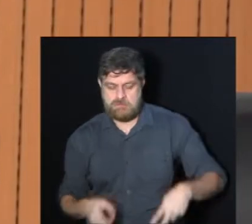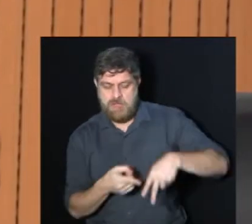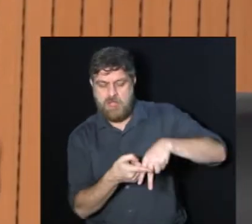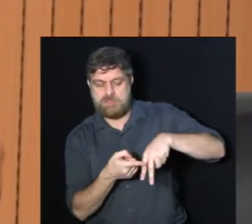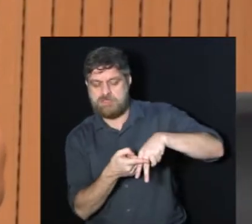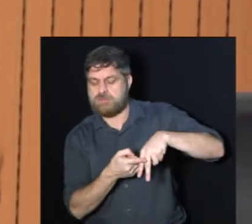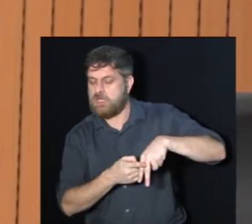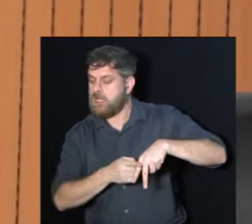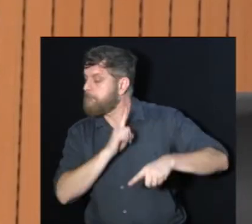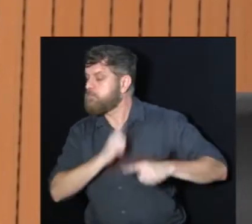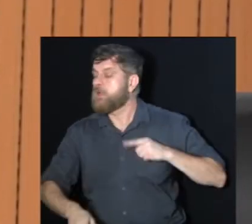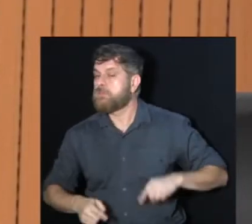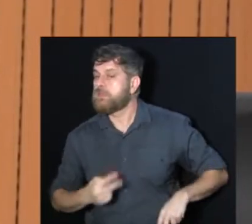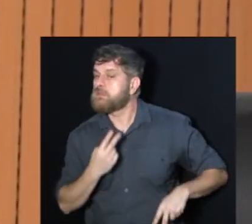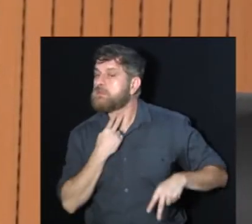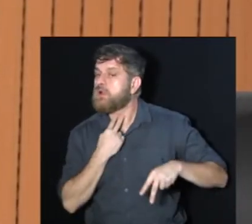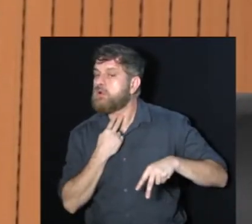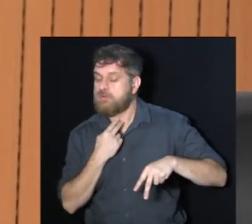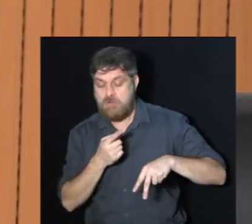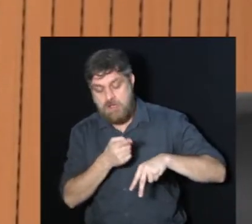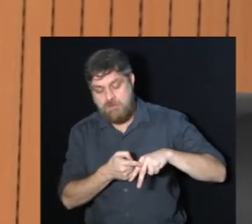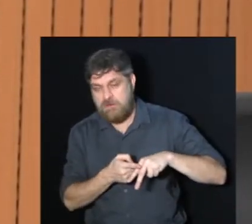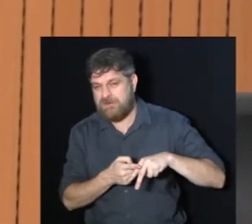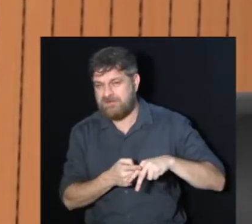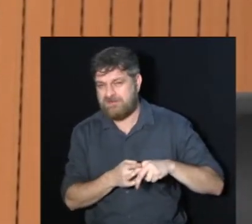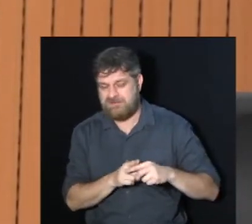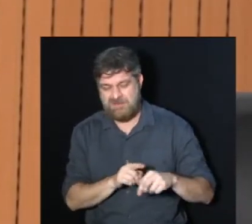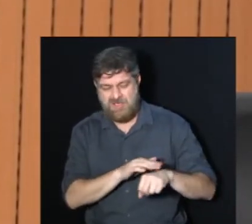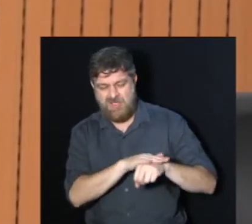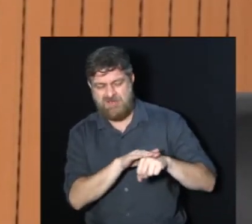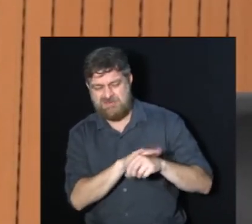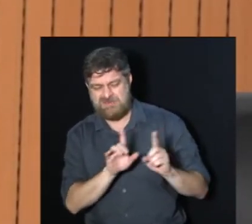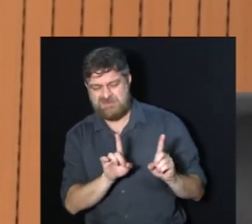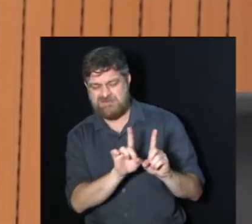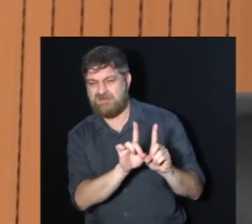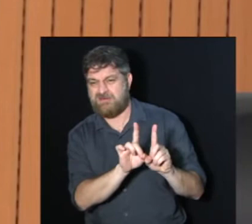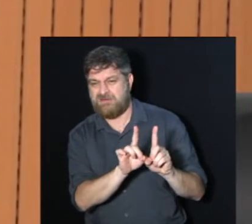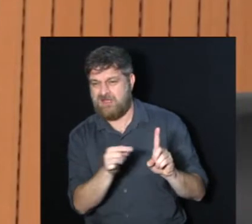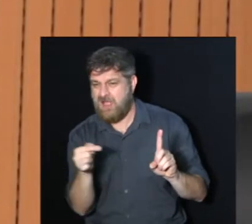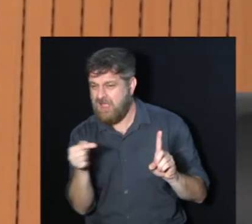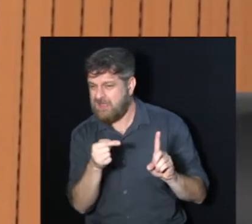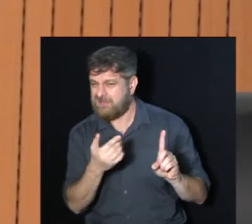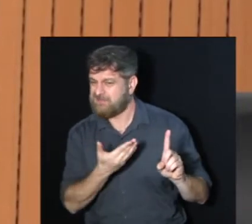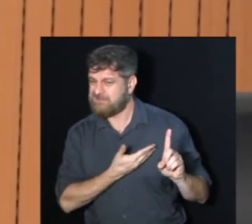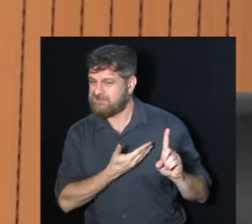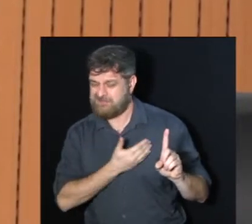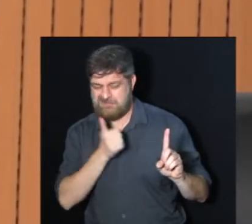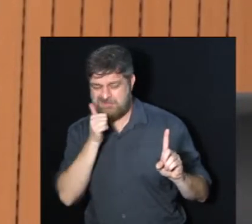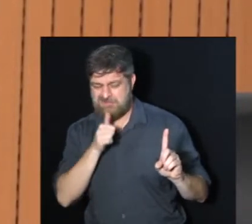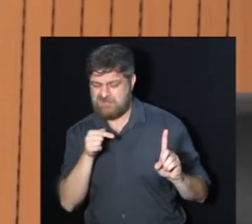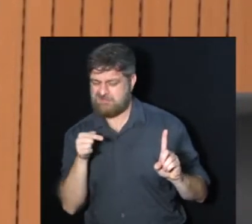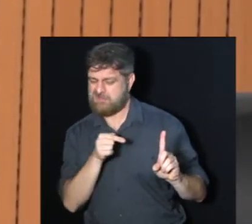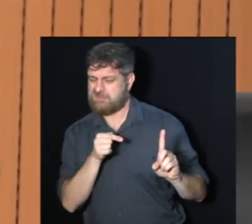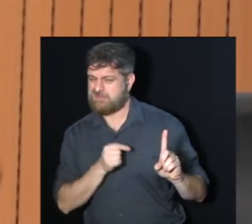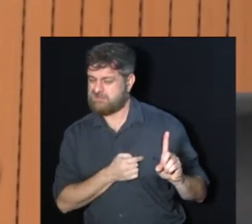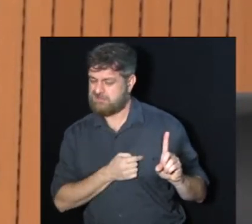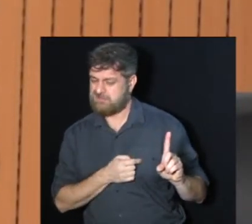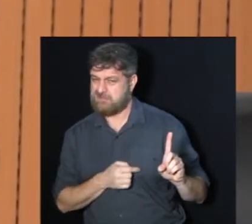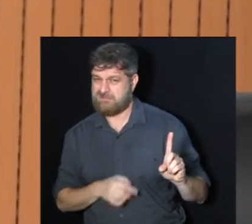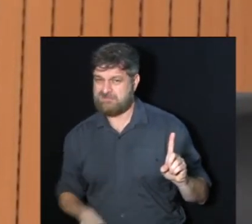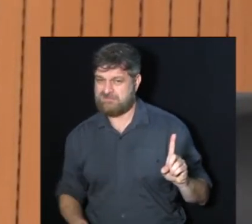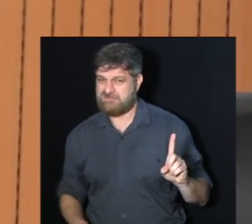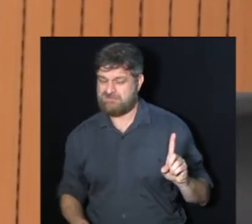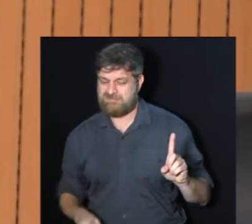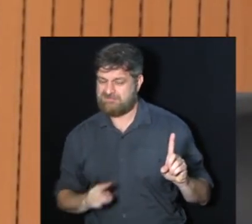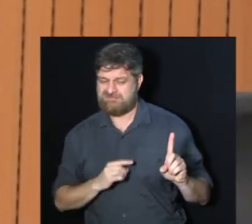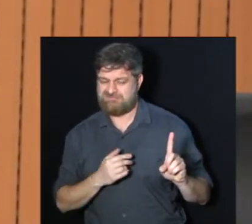curta. Não vá com aquela pessoa. Eu não acho que aquela sua amiguinha ela é boa